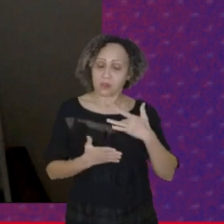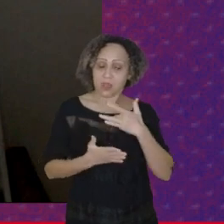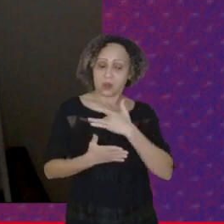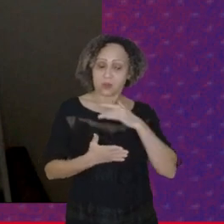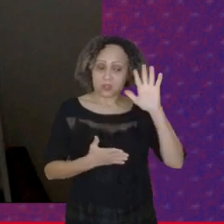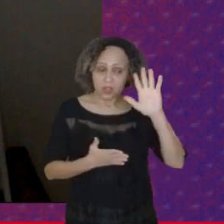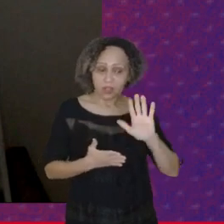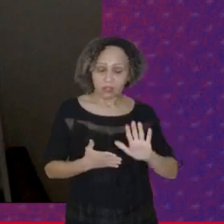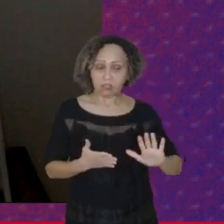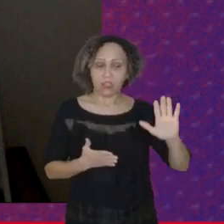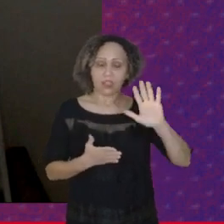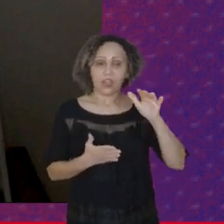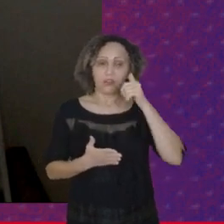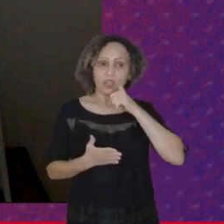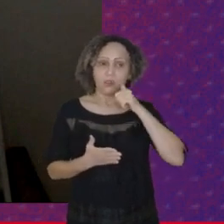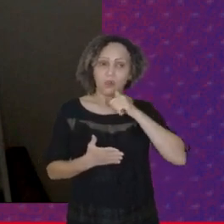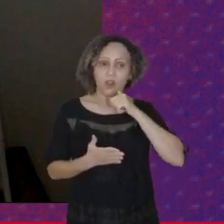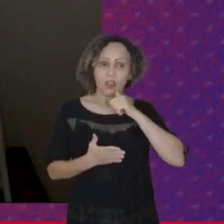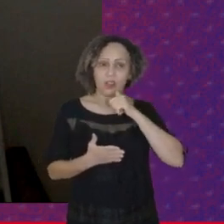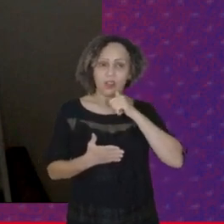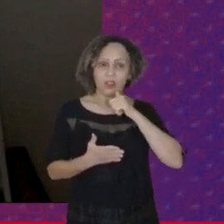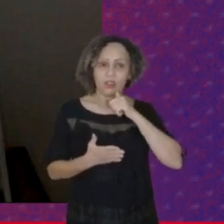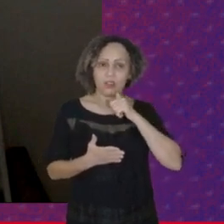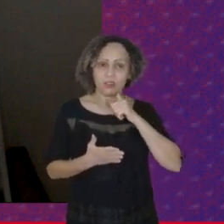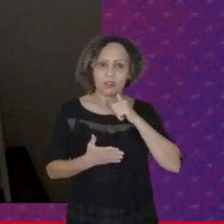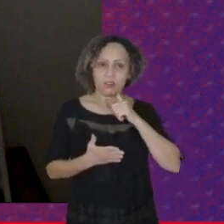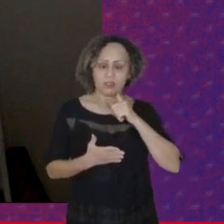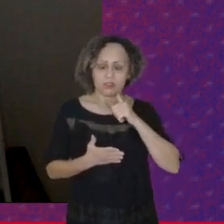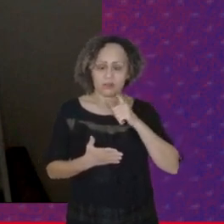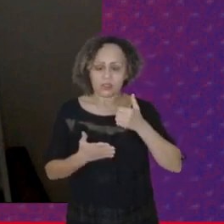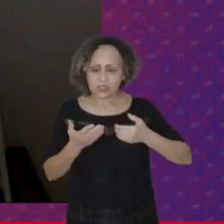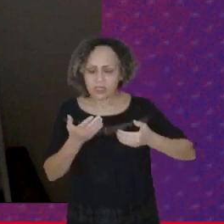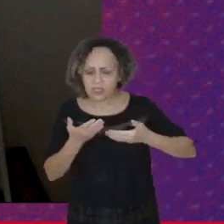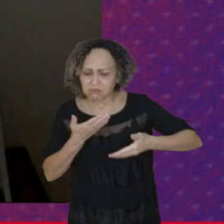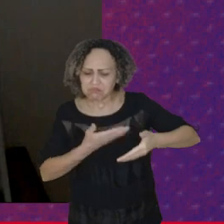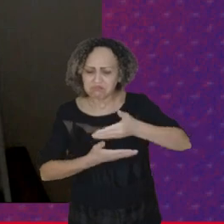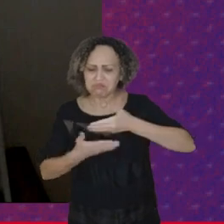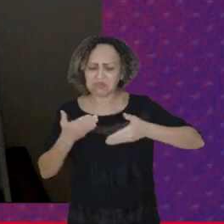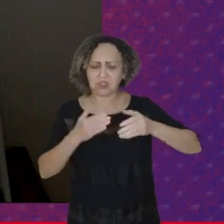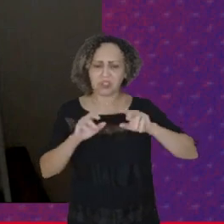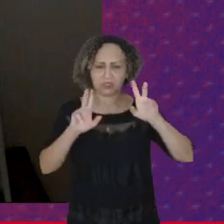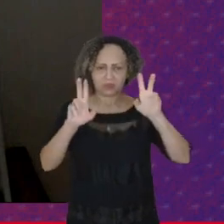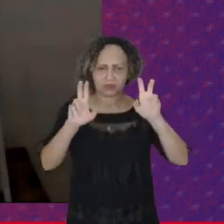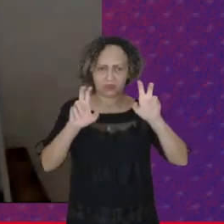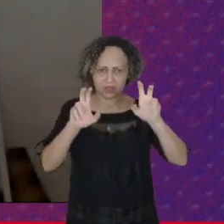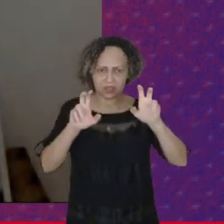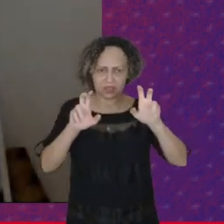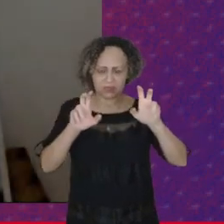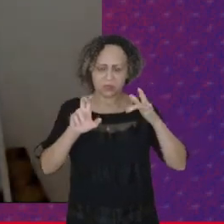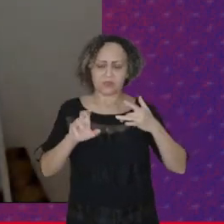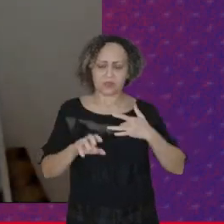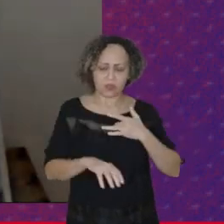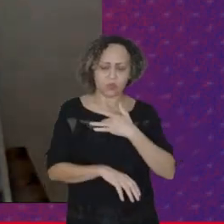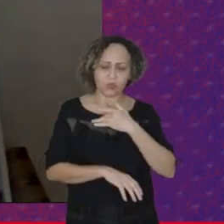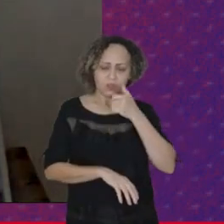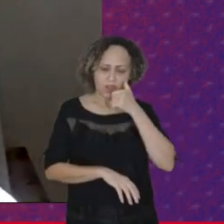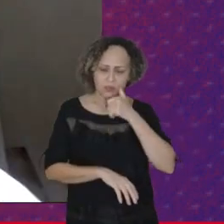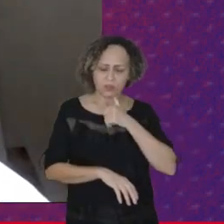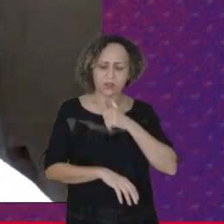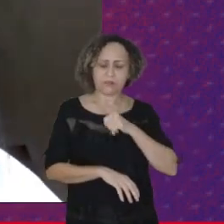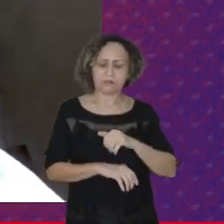nesse momento, a gente fazer mais essa troca sobre esse tema. Então, já começando,